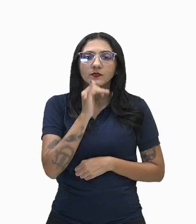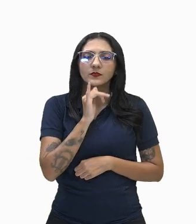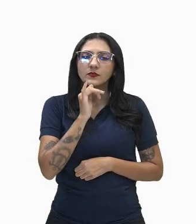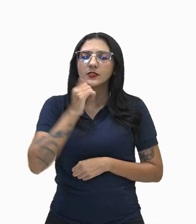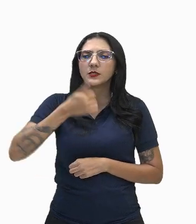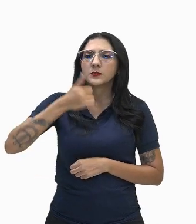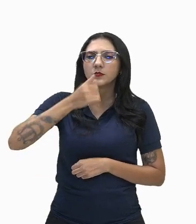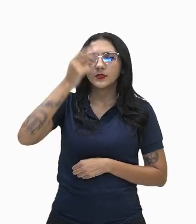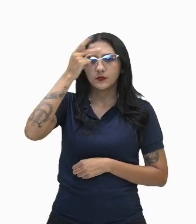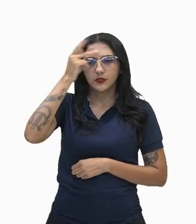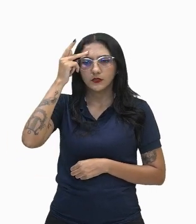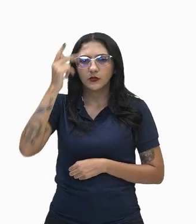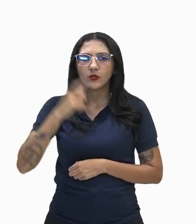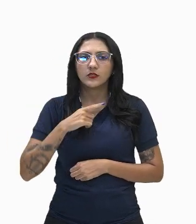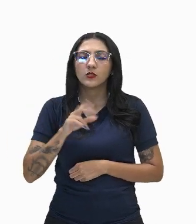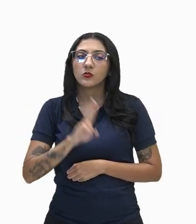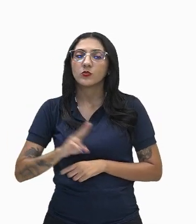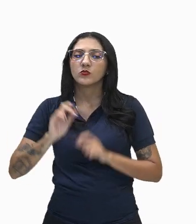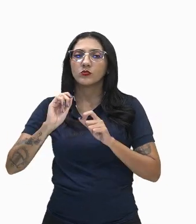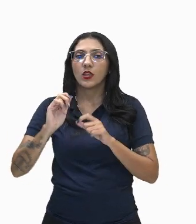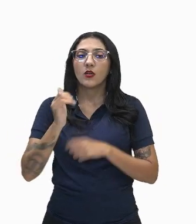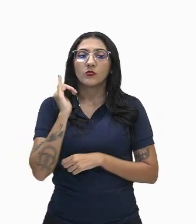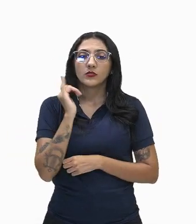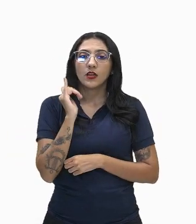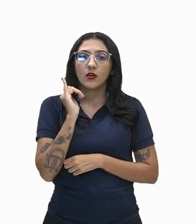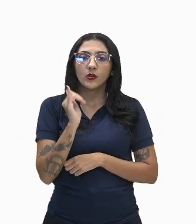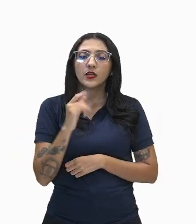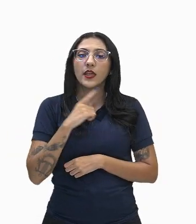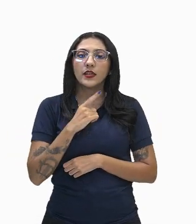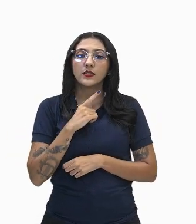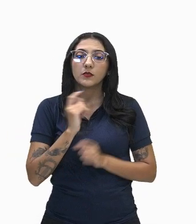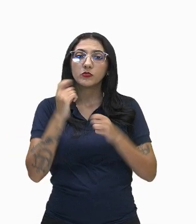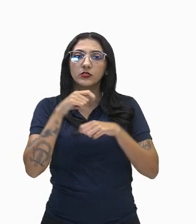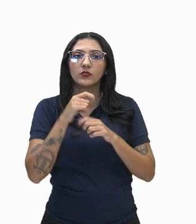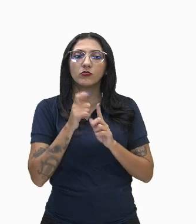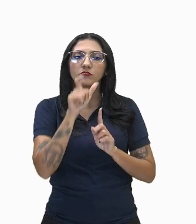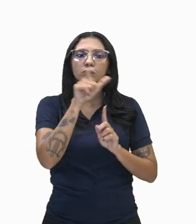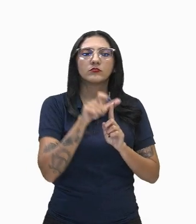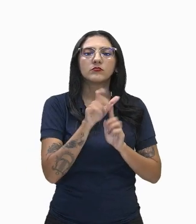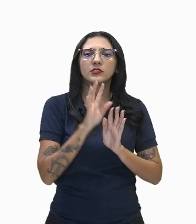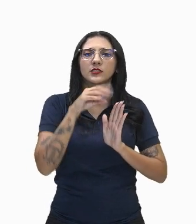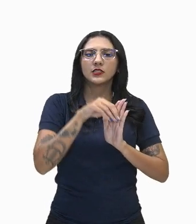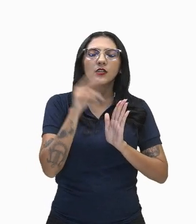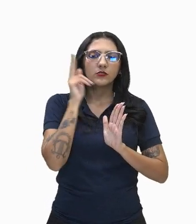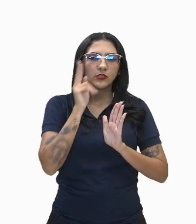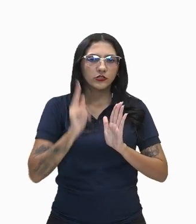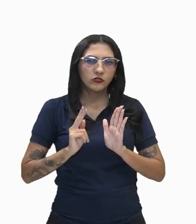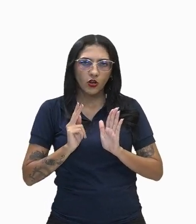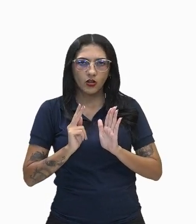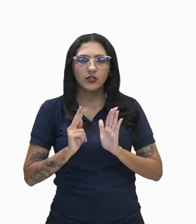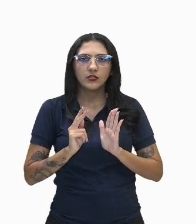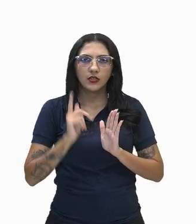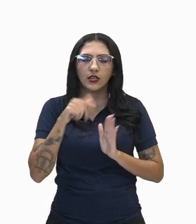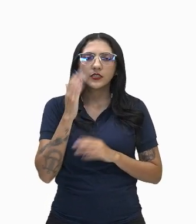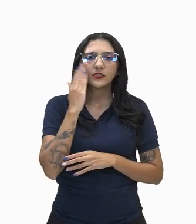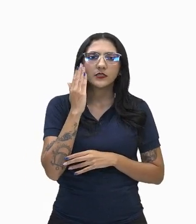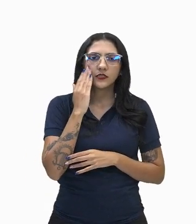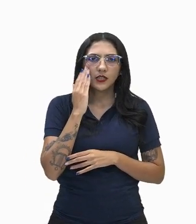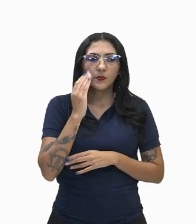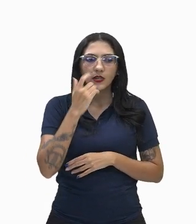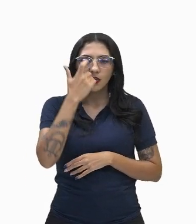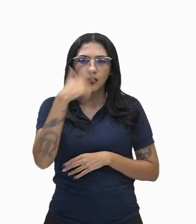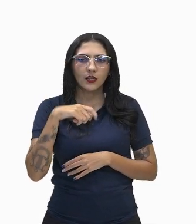pessoa, eu tenho aí o narrador, que é personagem da história, está contando a história e faz parte da história, ele mesmo